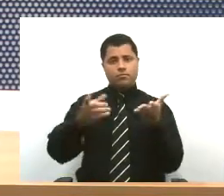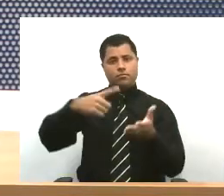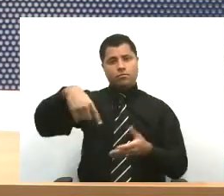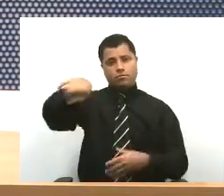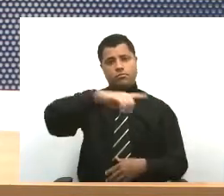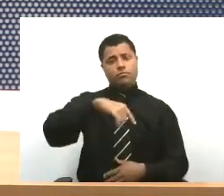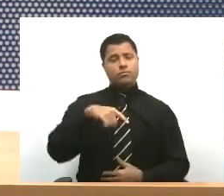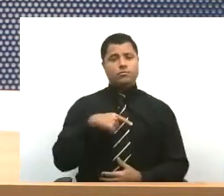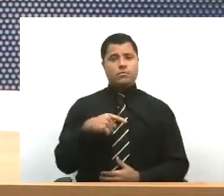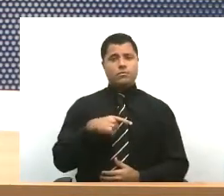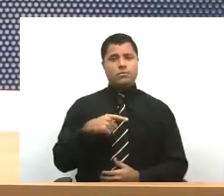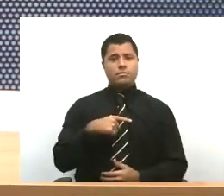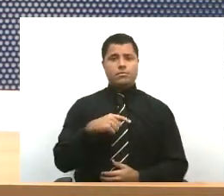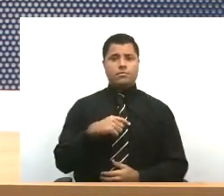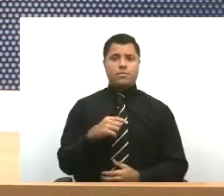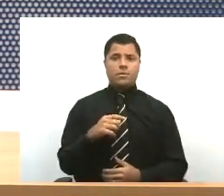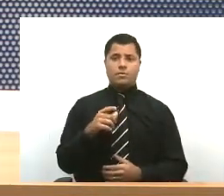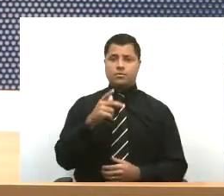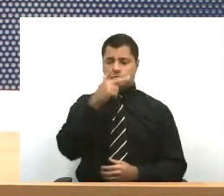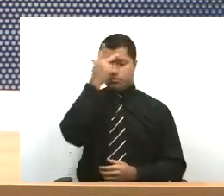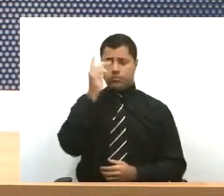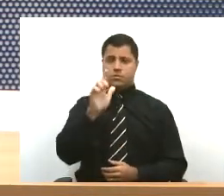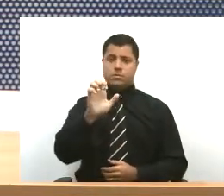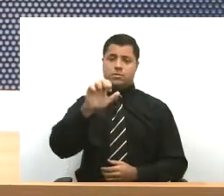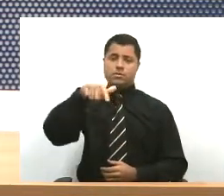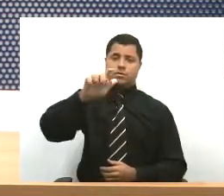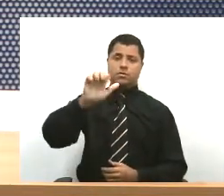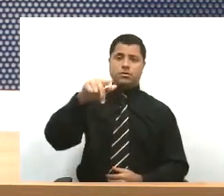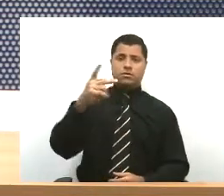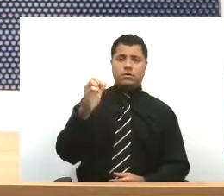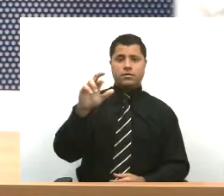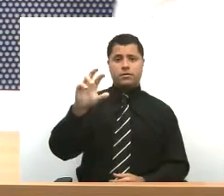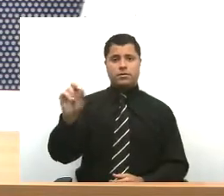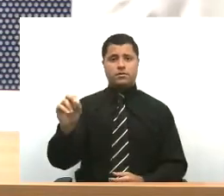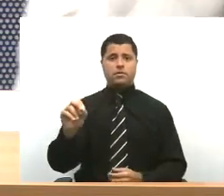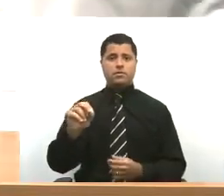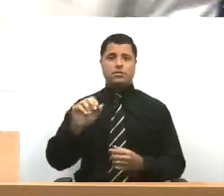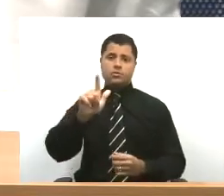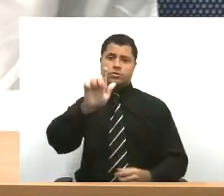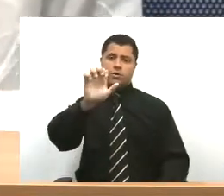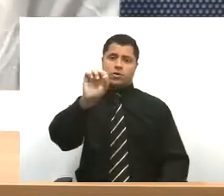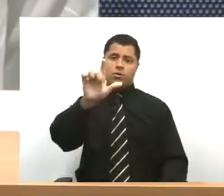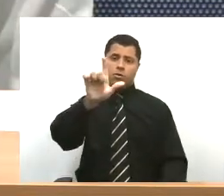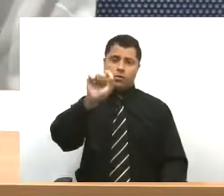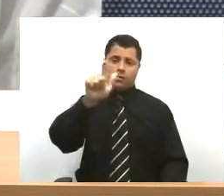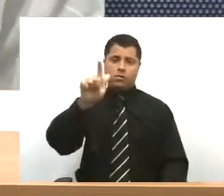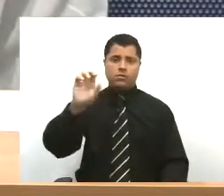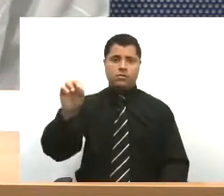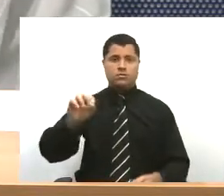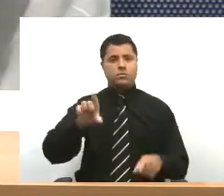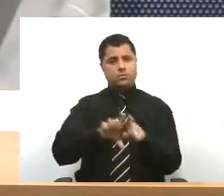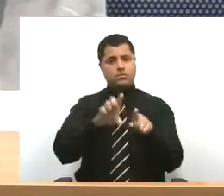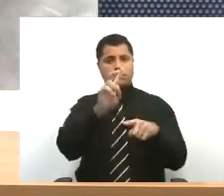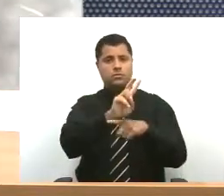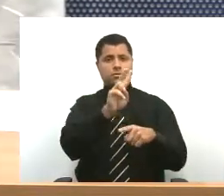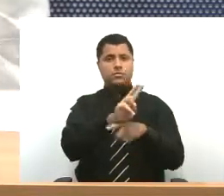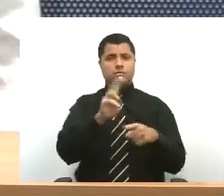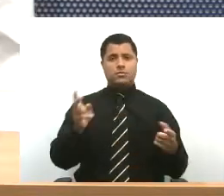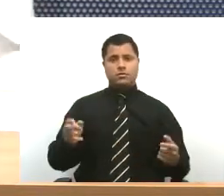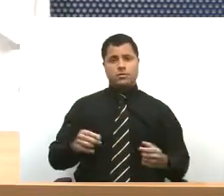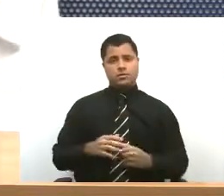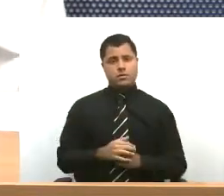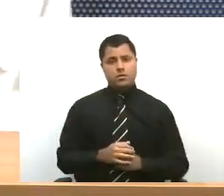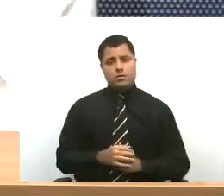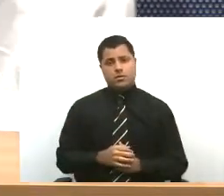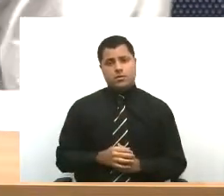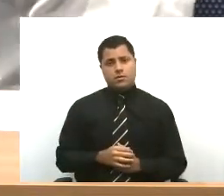de mais um engenheiro, geólogo e também fiscal, o que nos encerra o bloco da engenharia para atendimento de risco iminente e para